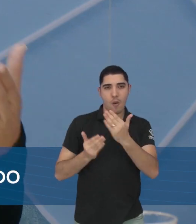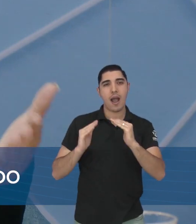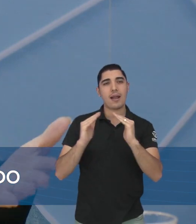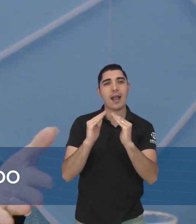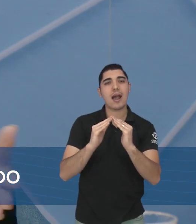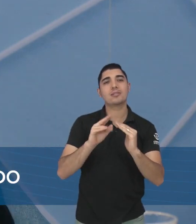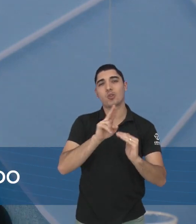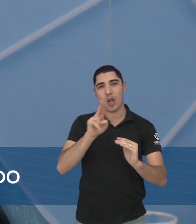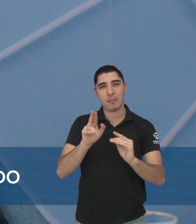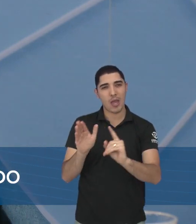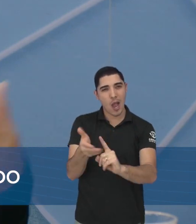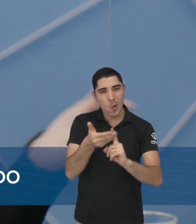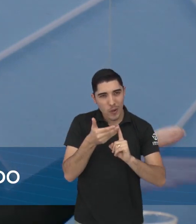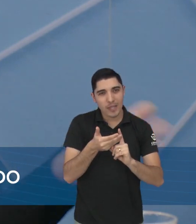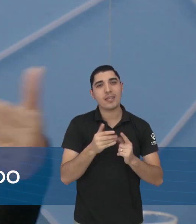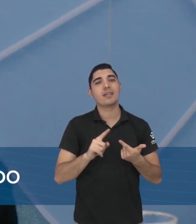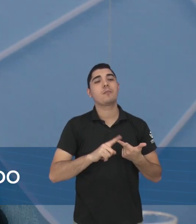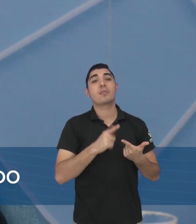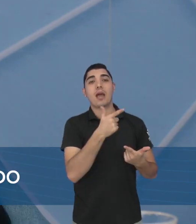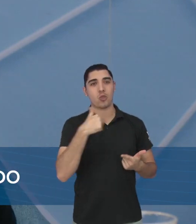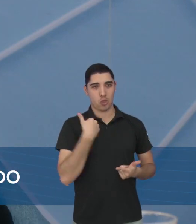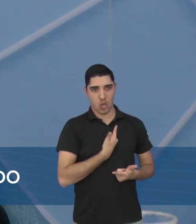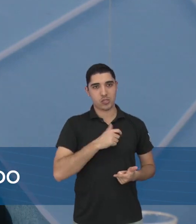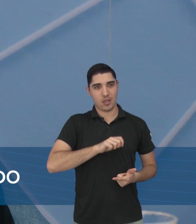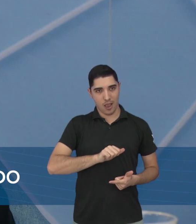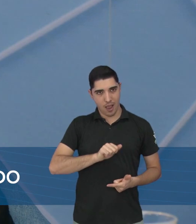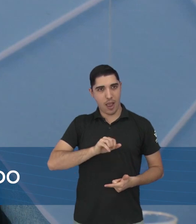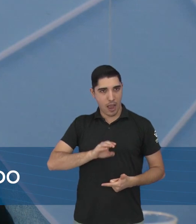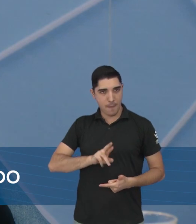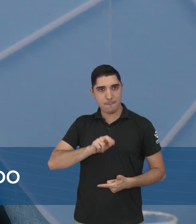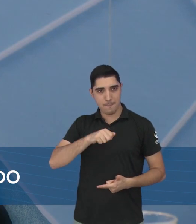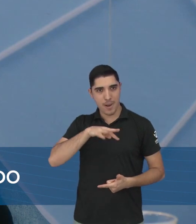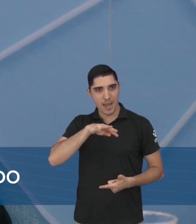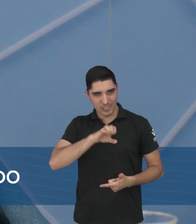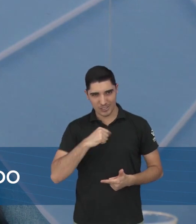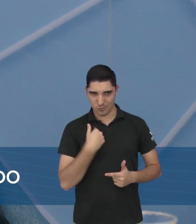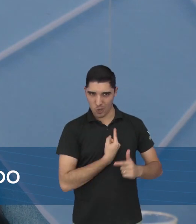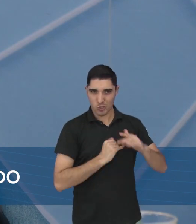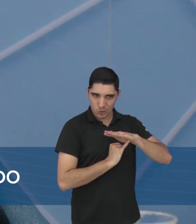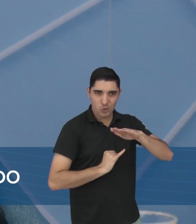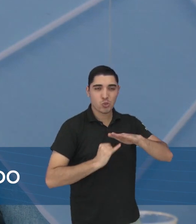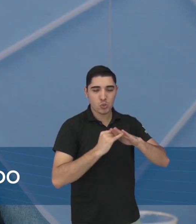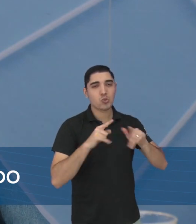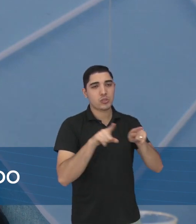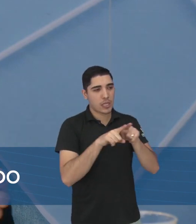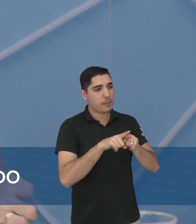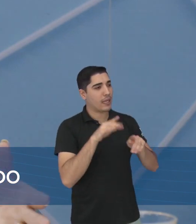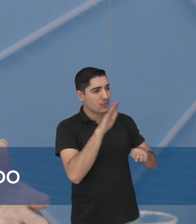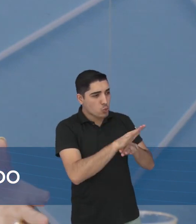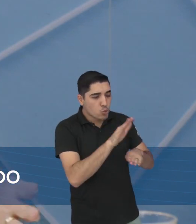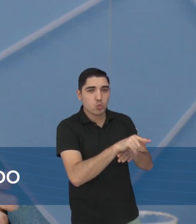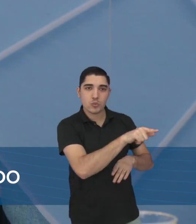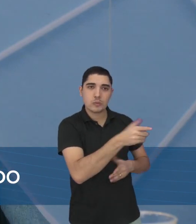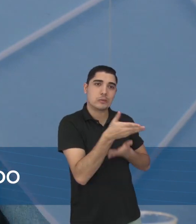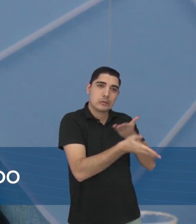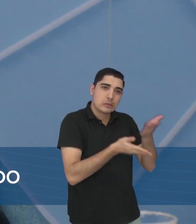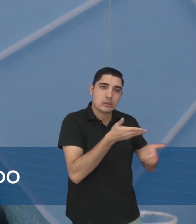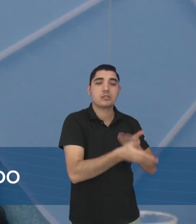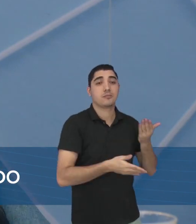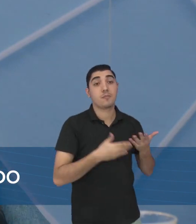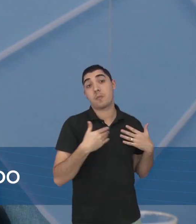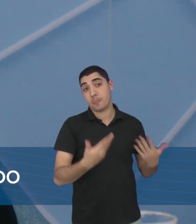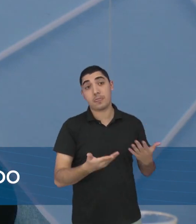como a Casa da Acolhida realiza, o Instituto Brandes, que é lá na região, que nós realizamos um trabalho que o poder público não consegue